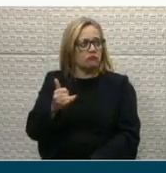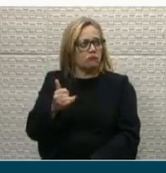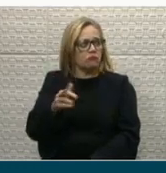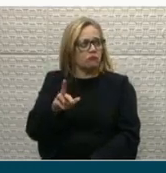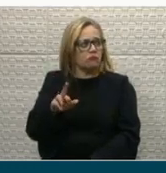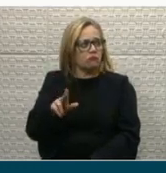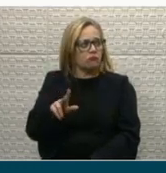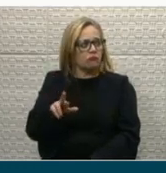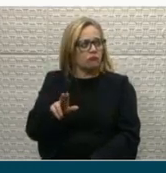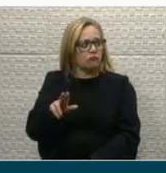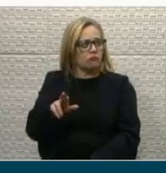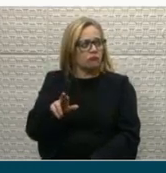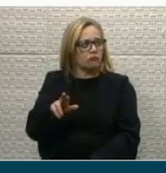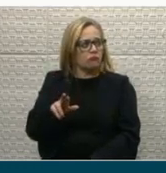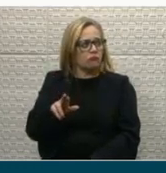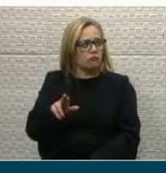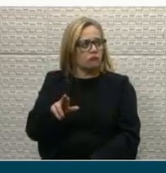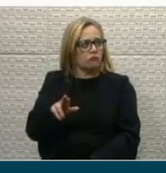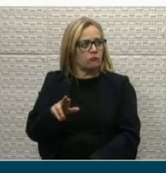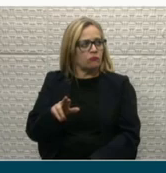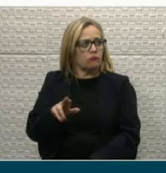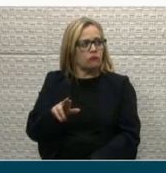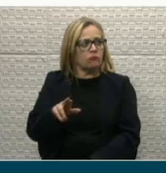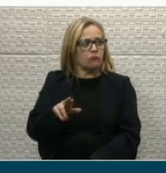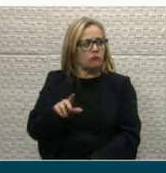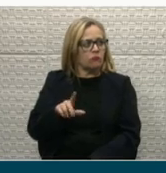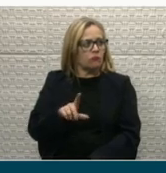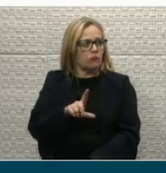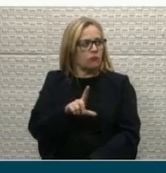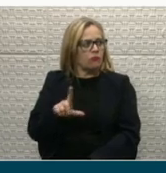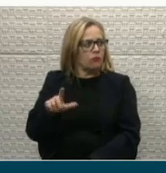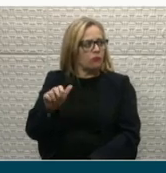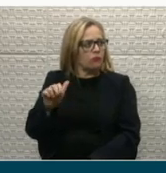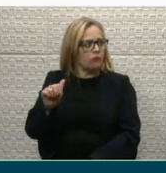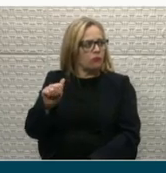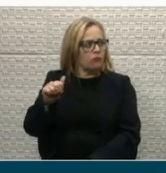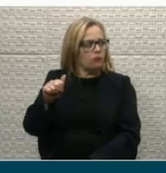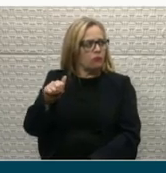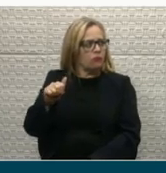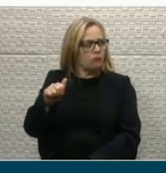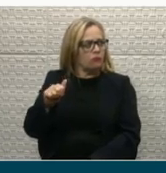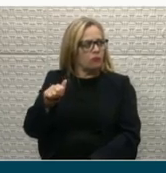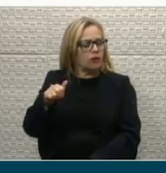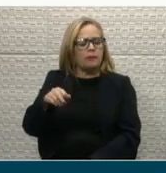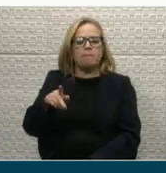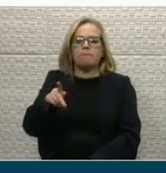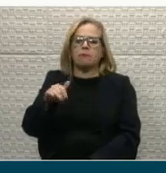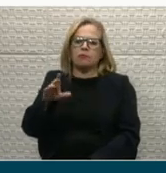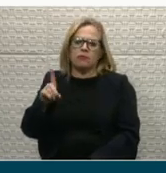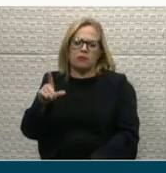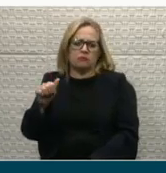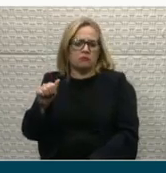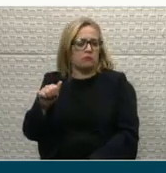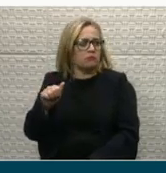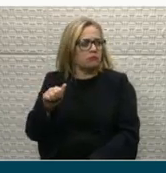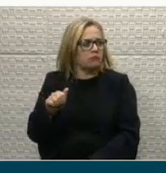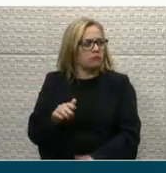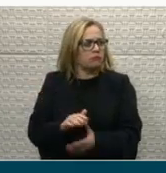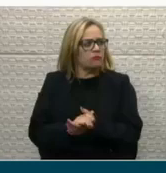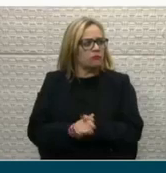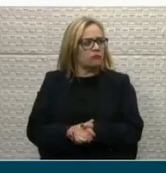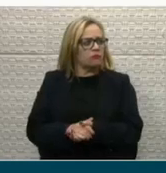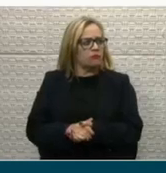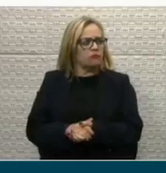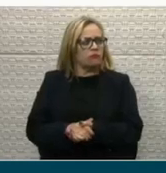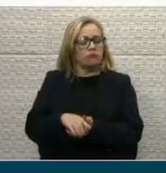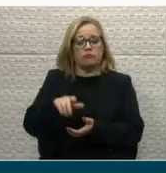seja igual a lambda xy, porque esse xy é um vetor V, e que